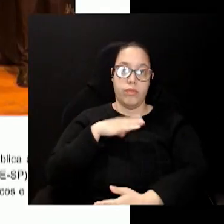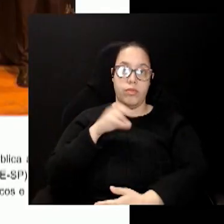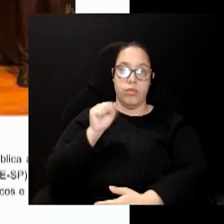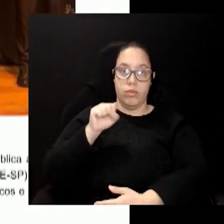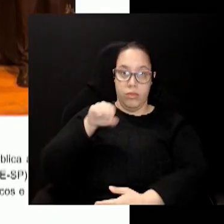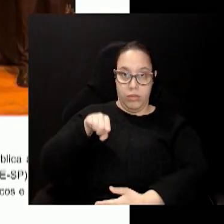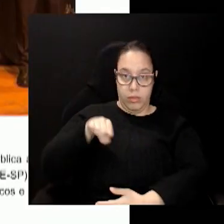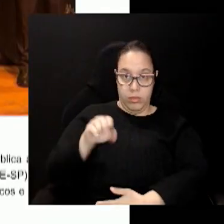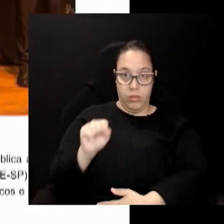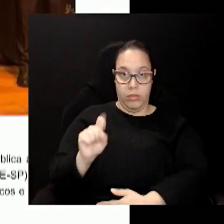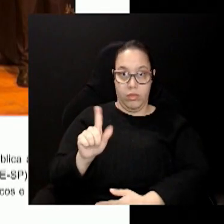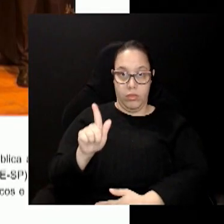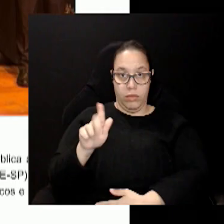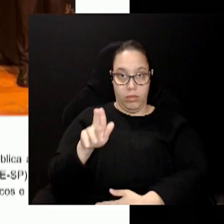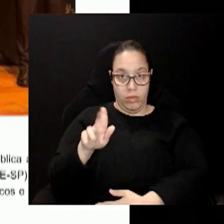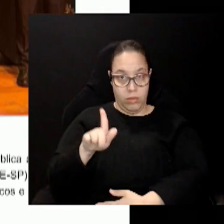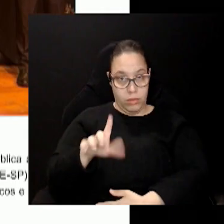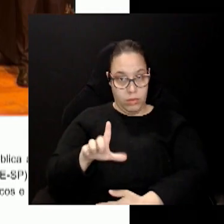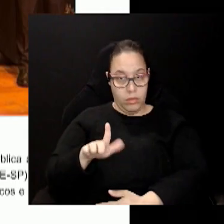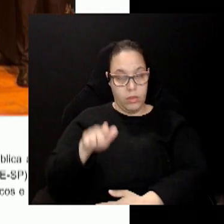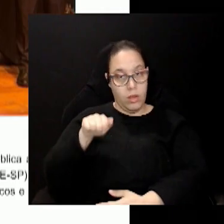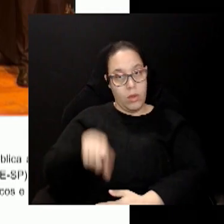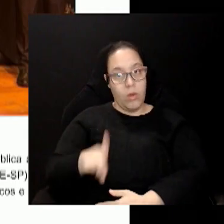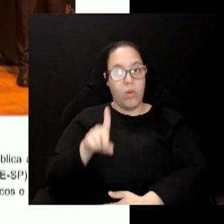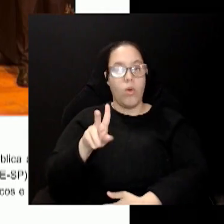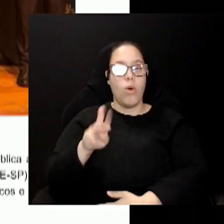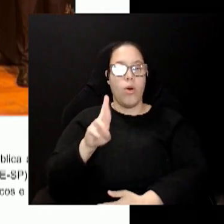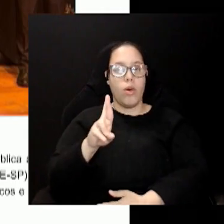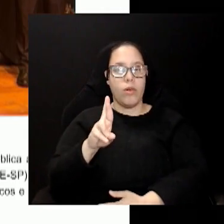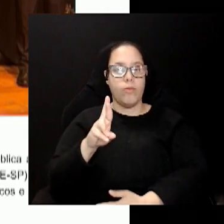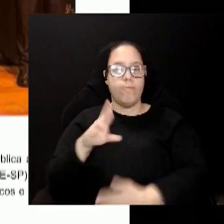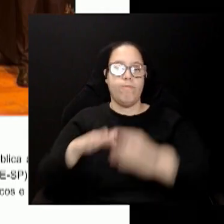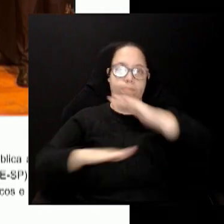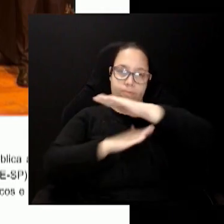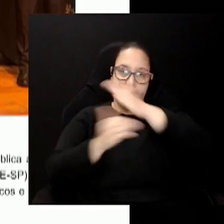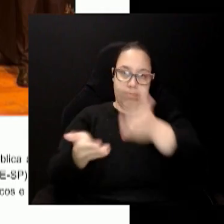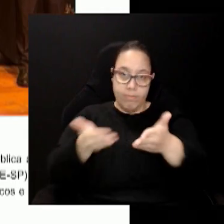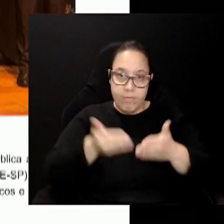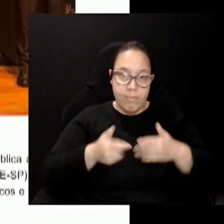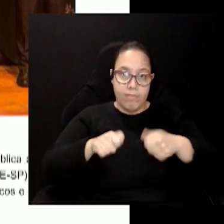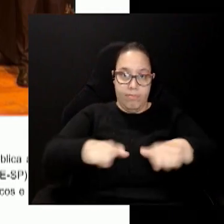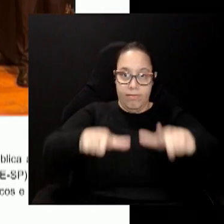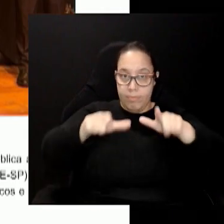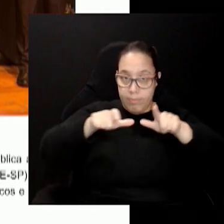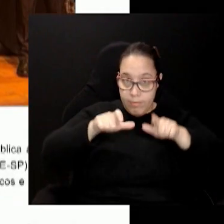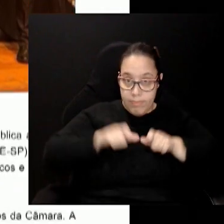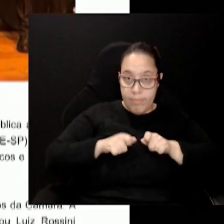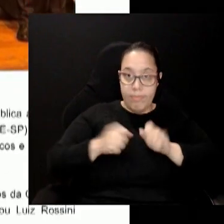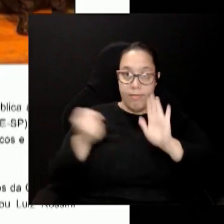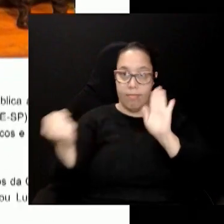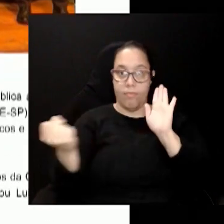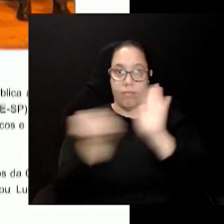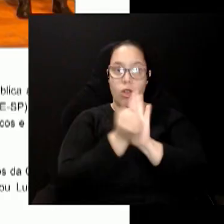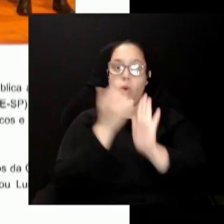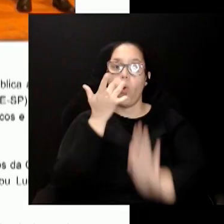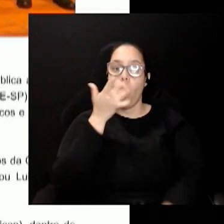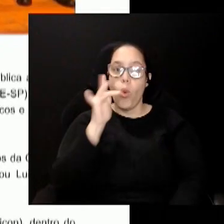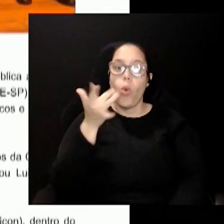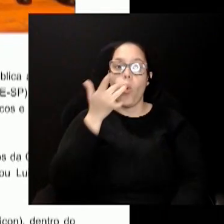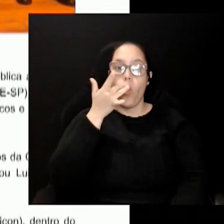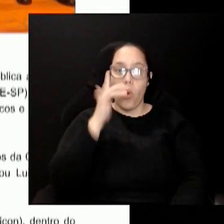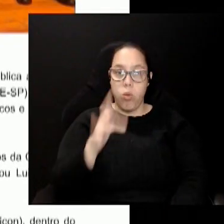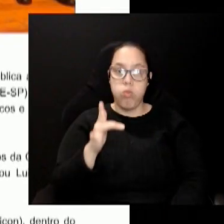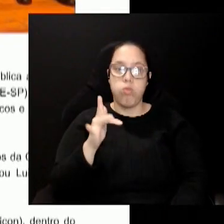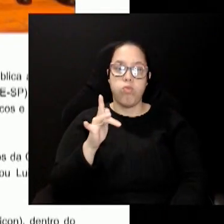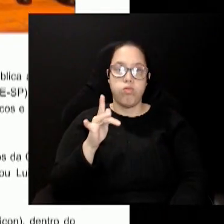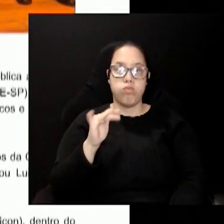campinas.sp.leg.br, porque a Câmara Municipal de Campinas recebeu o certificado de selo ouro por manter o nível de